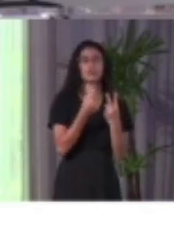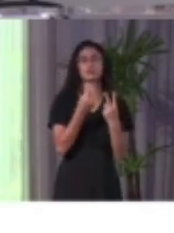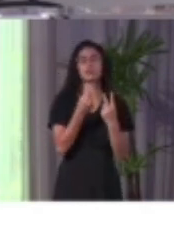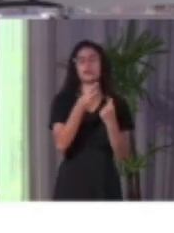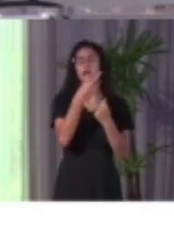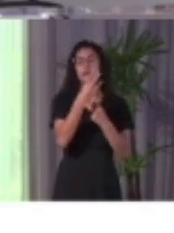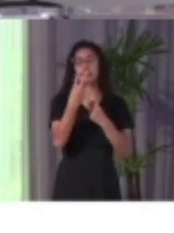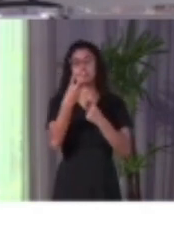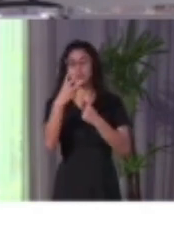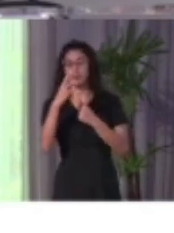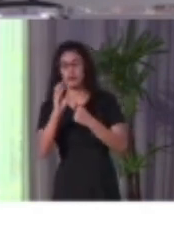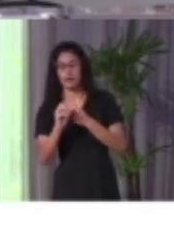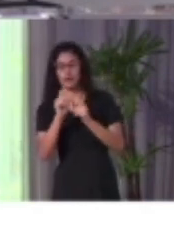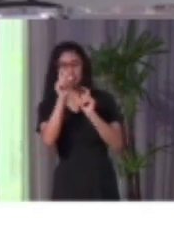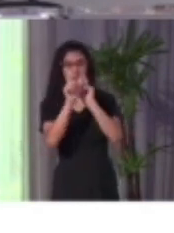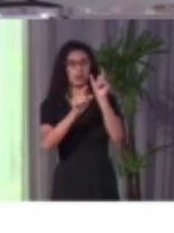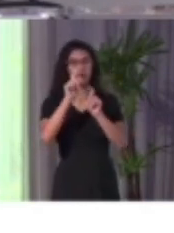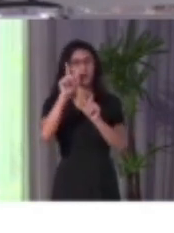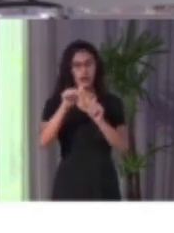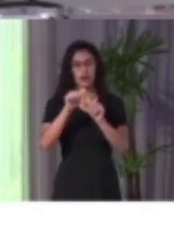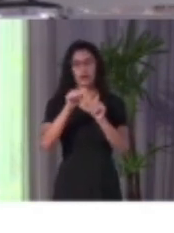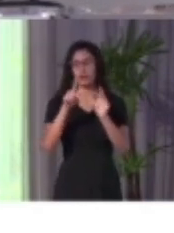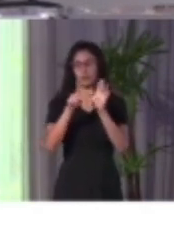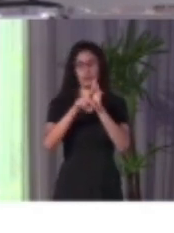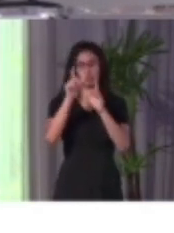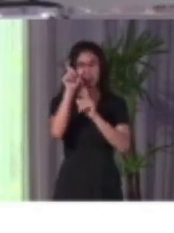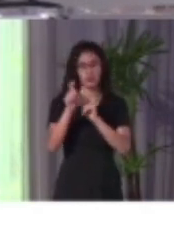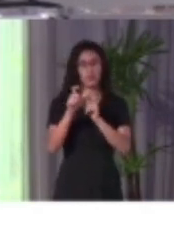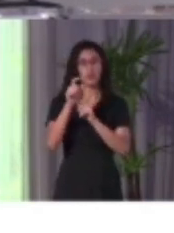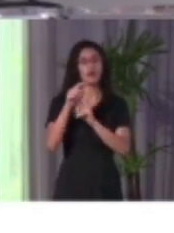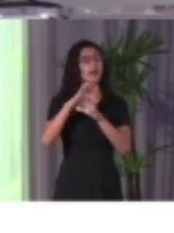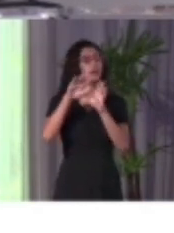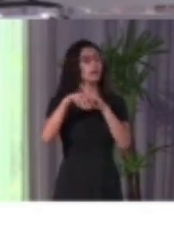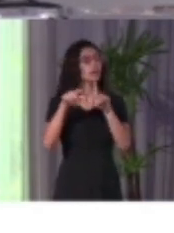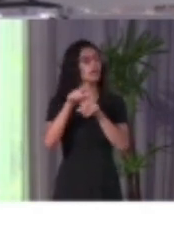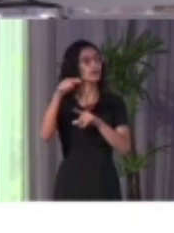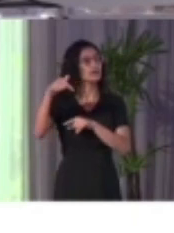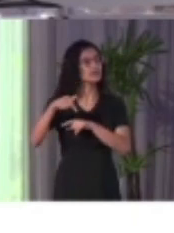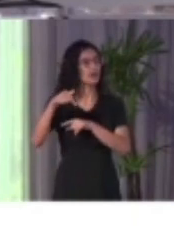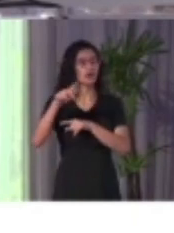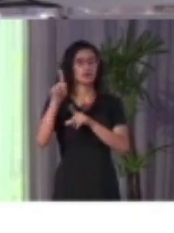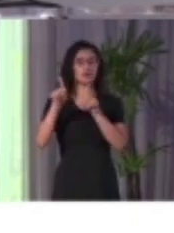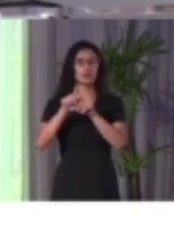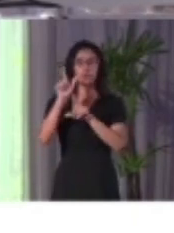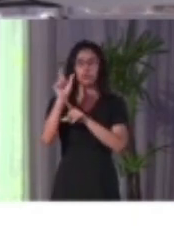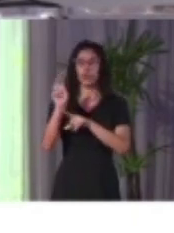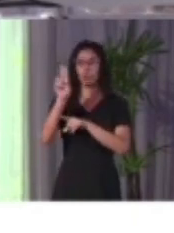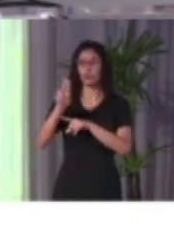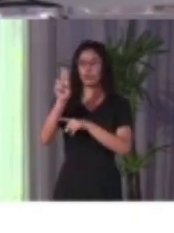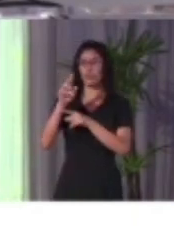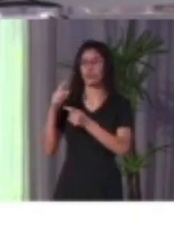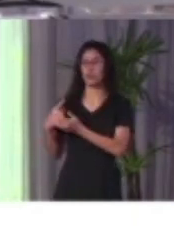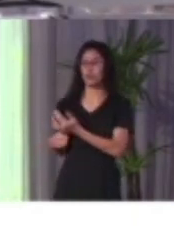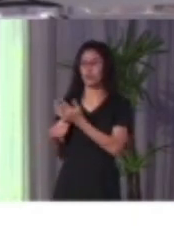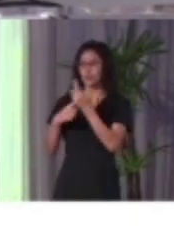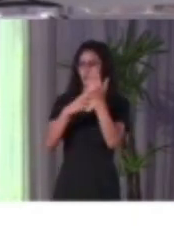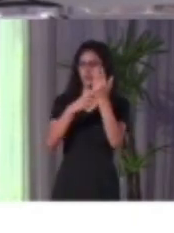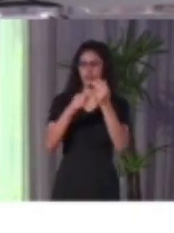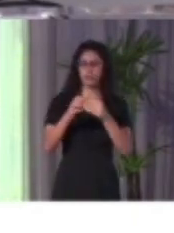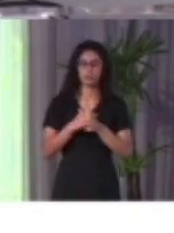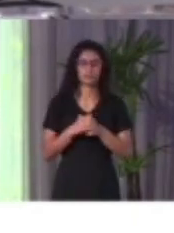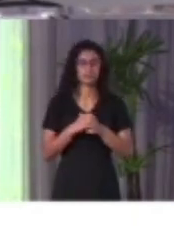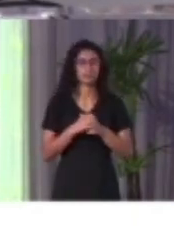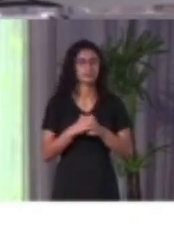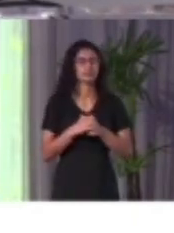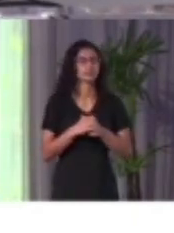contribuições, 340 eram de pacientes, e dentre elas haviam 7 contribuições com evidência de uso da tecnologia